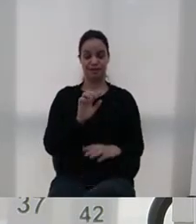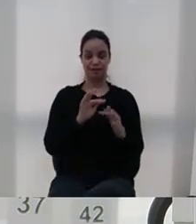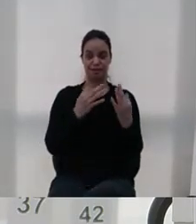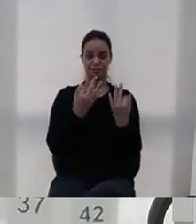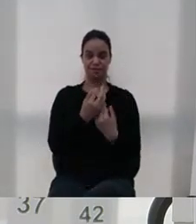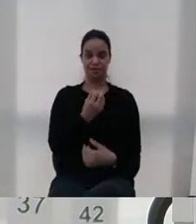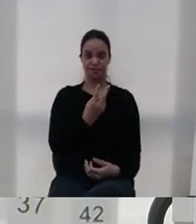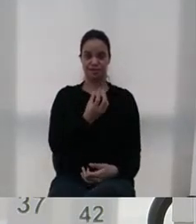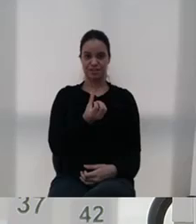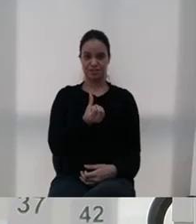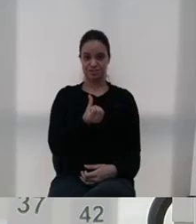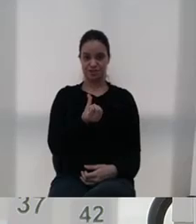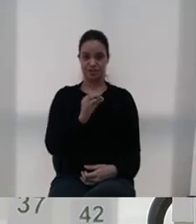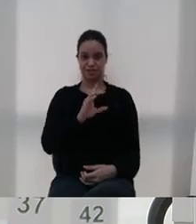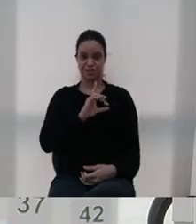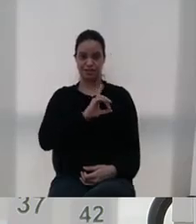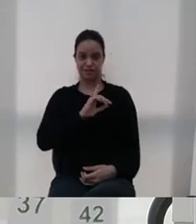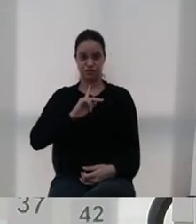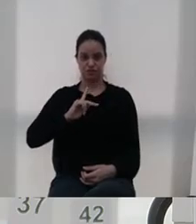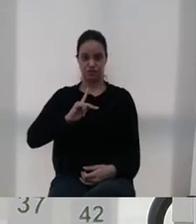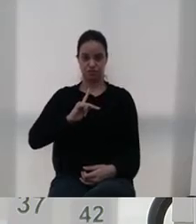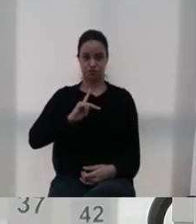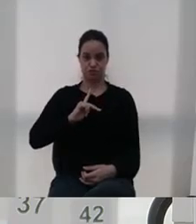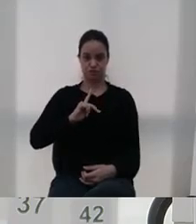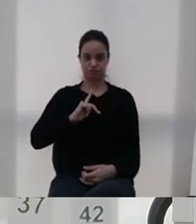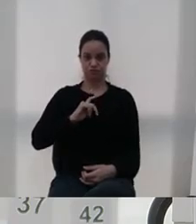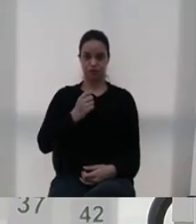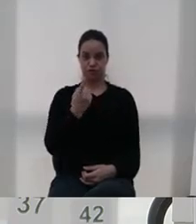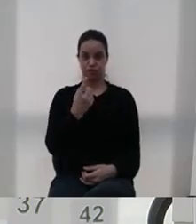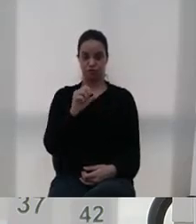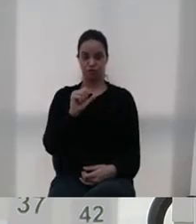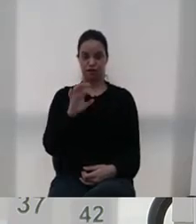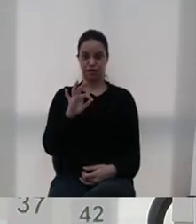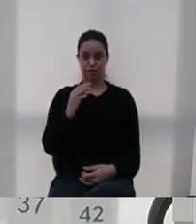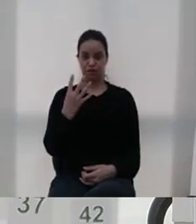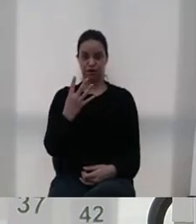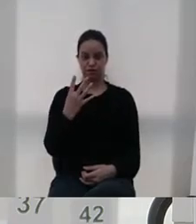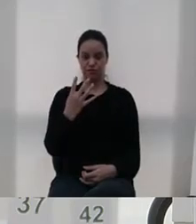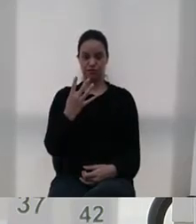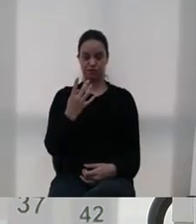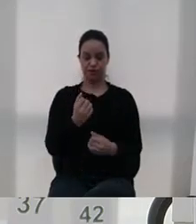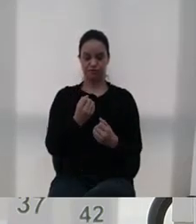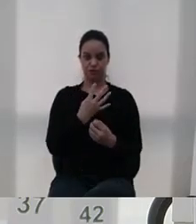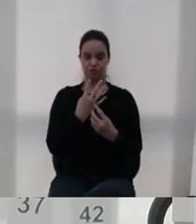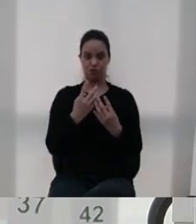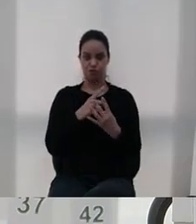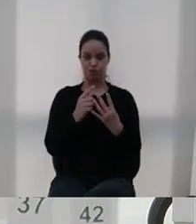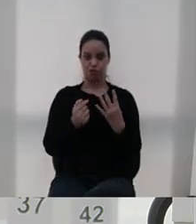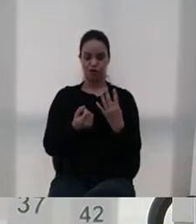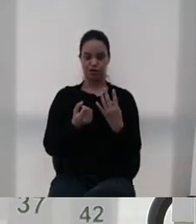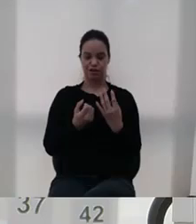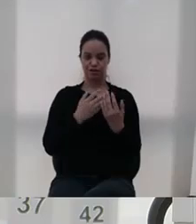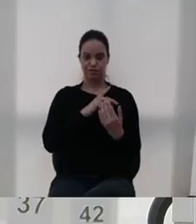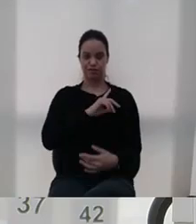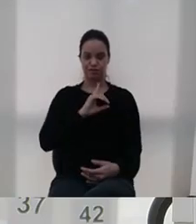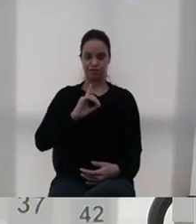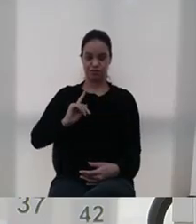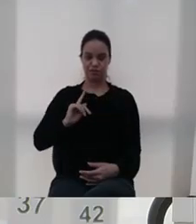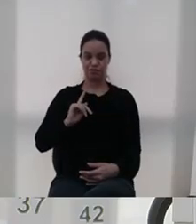temos 26 defensores públicos, um AT4 para 26 defensores públicos. Qual seria a